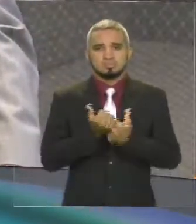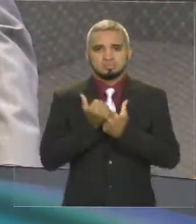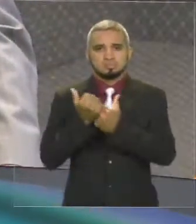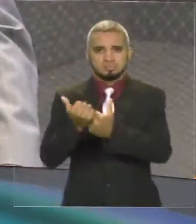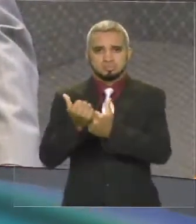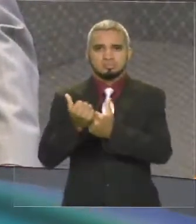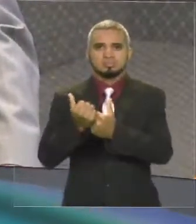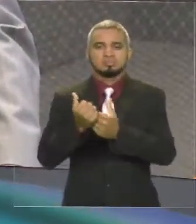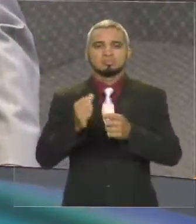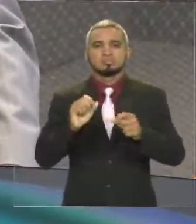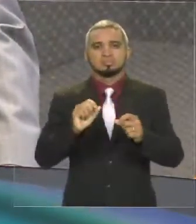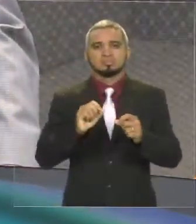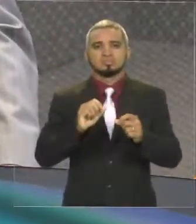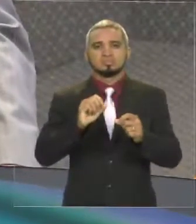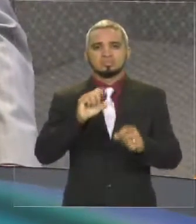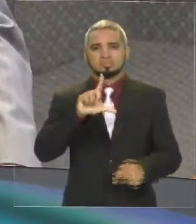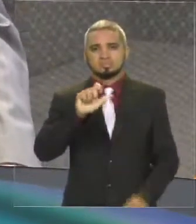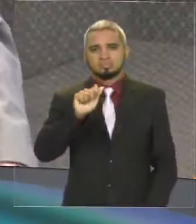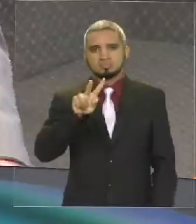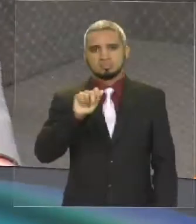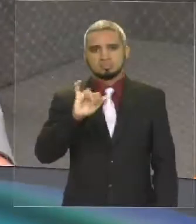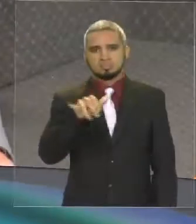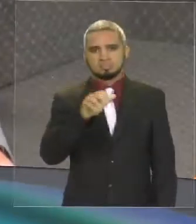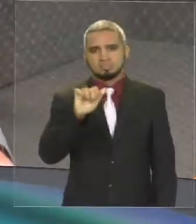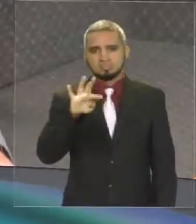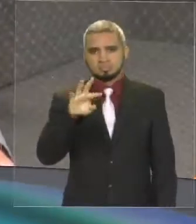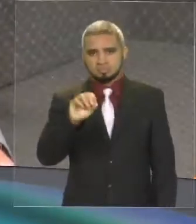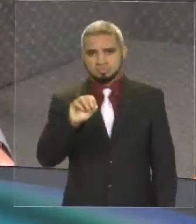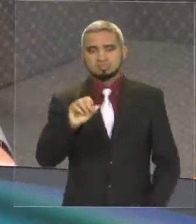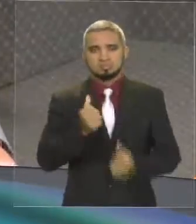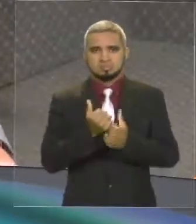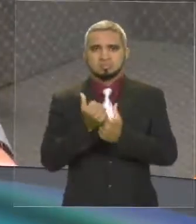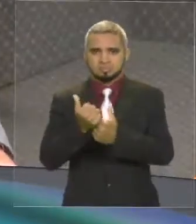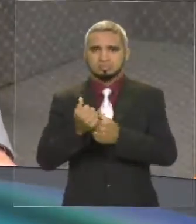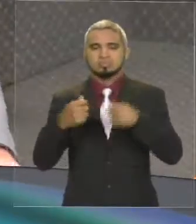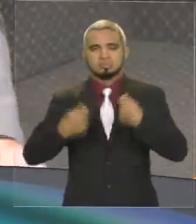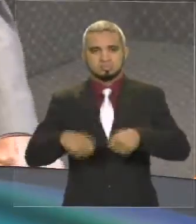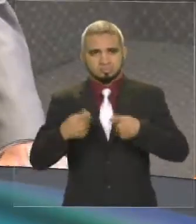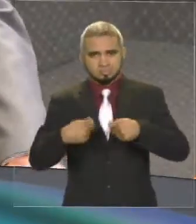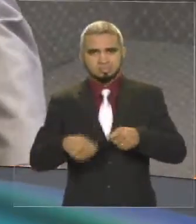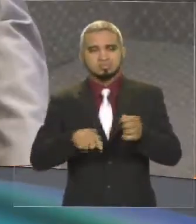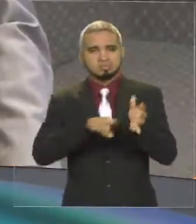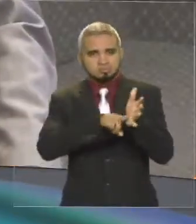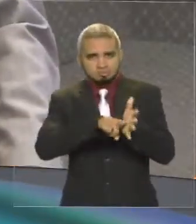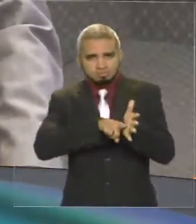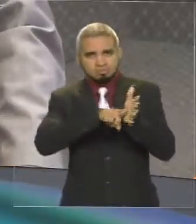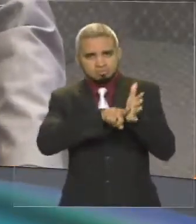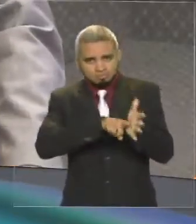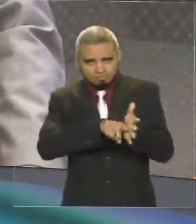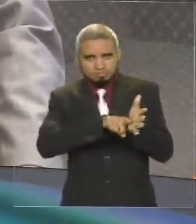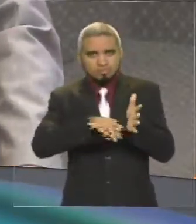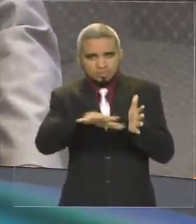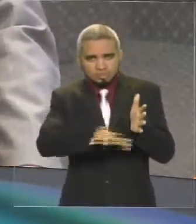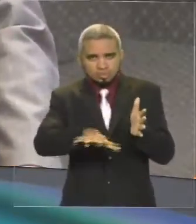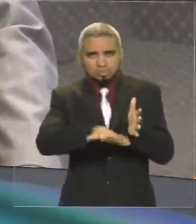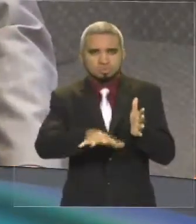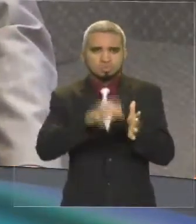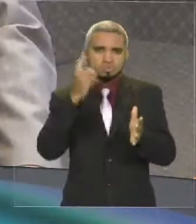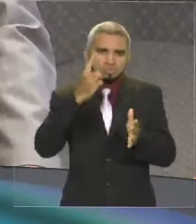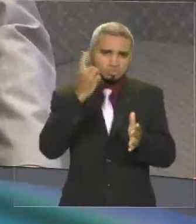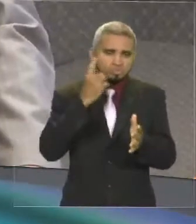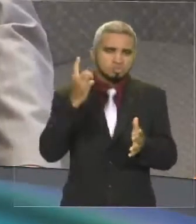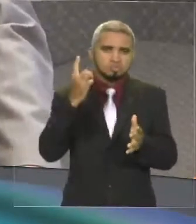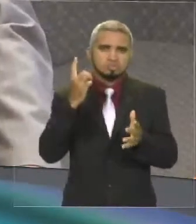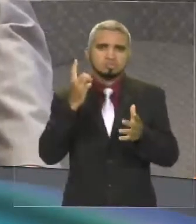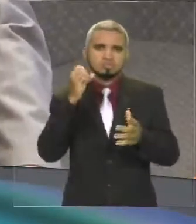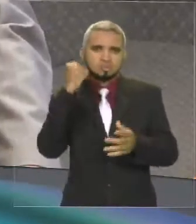Lava Jato, é necessário que haja uma asepsia na administração pública, na política, e o papel que a Operação Lava Jato está